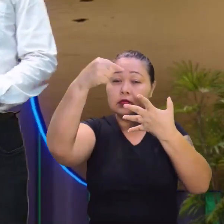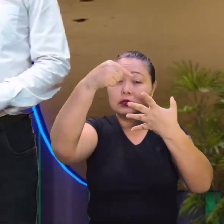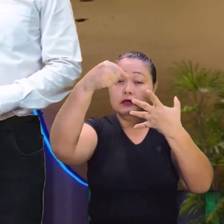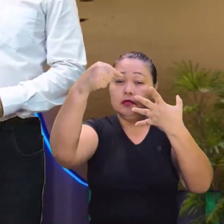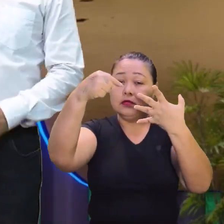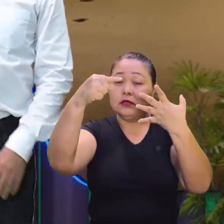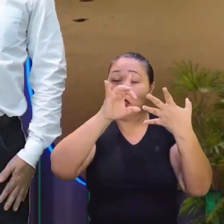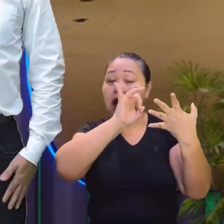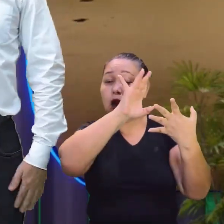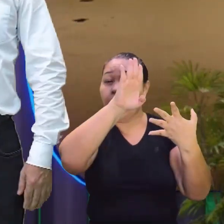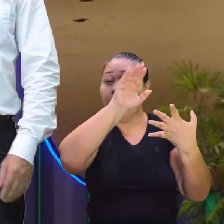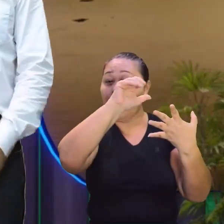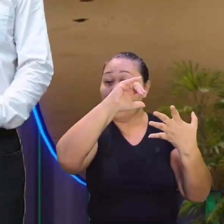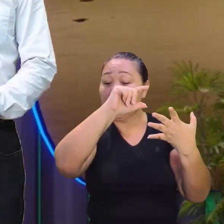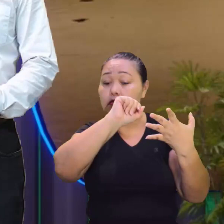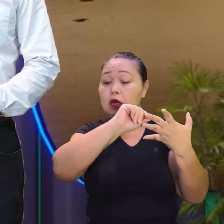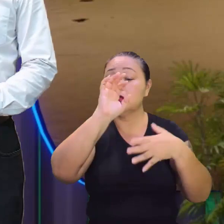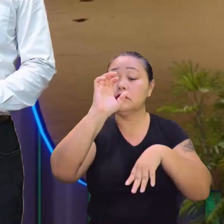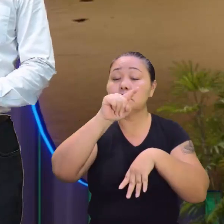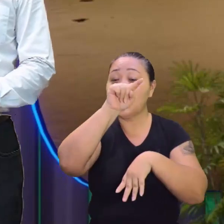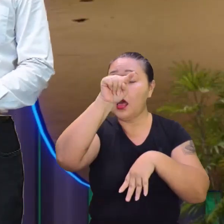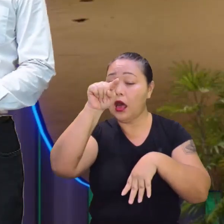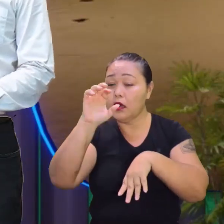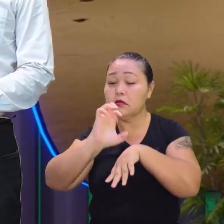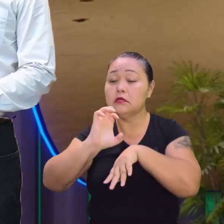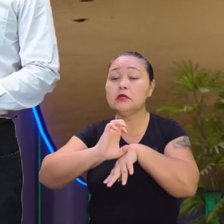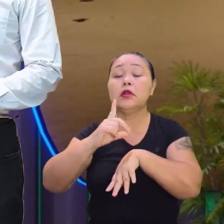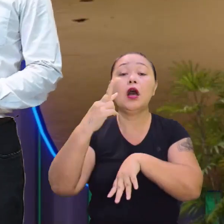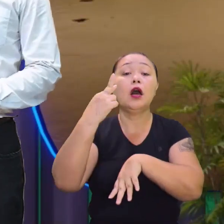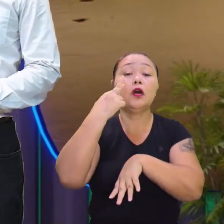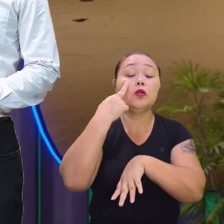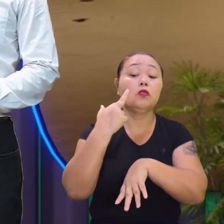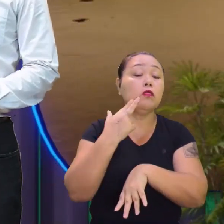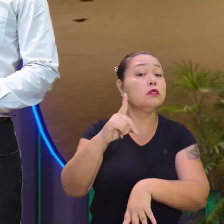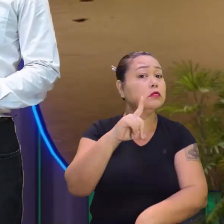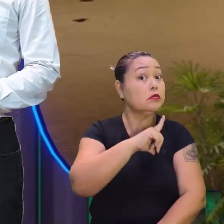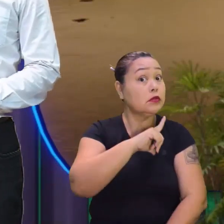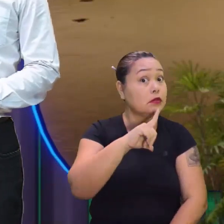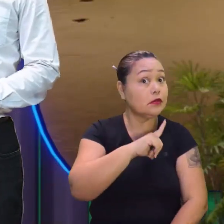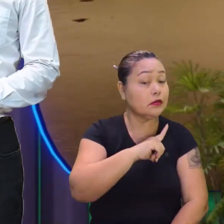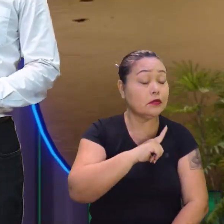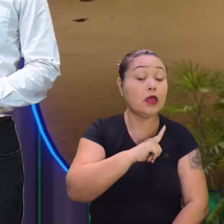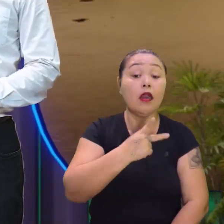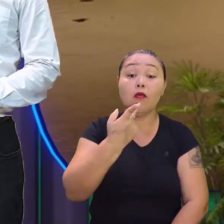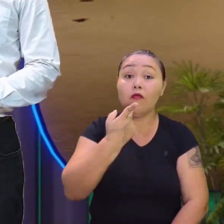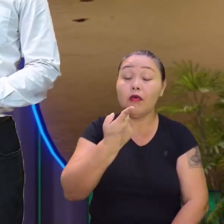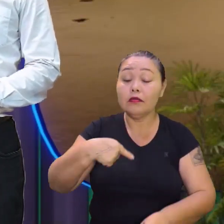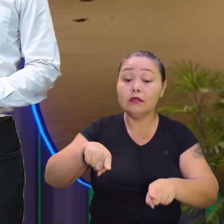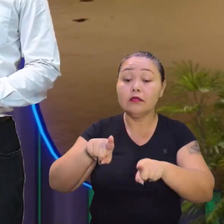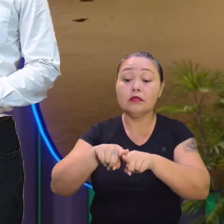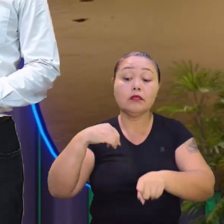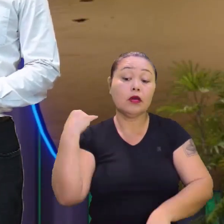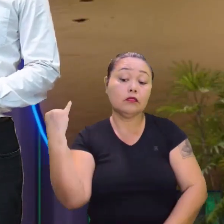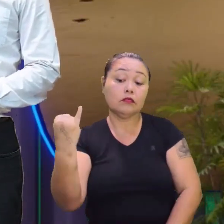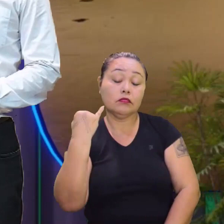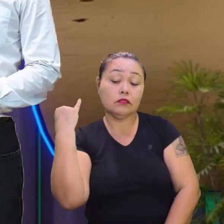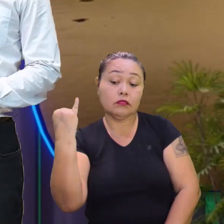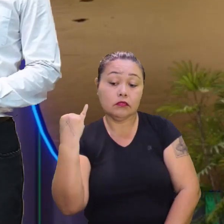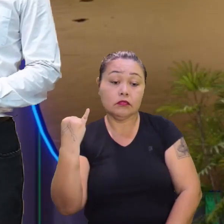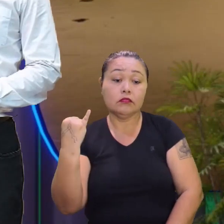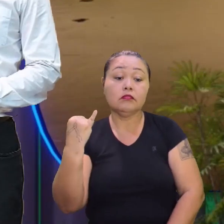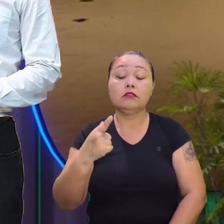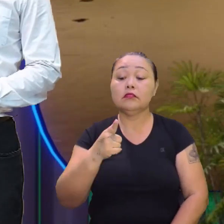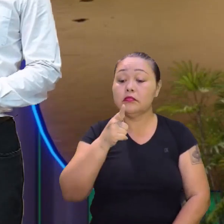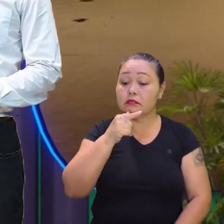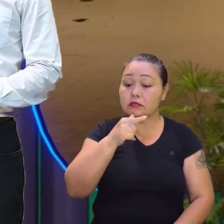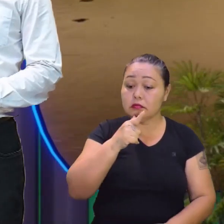sobre cada bacia hidrográfica do estado de Rondônia. E lembro também que falamos sobre a importância da hidrografia